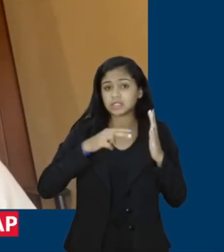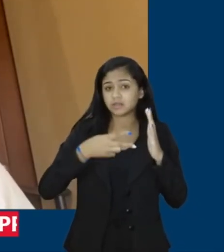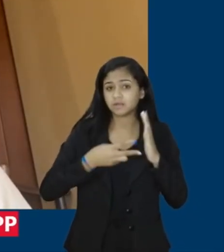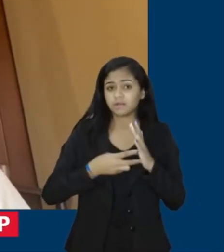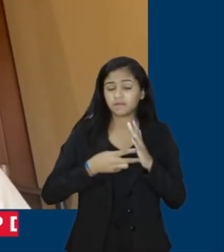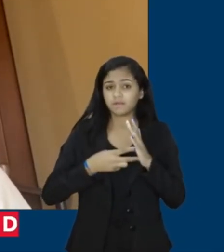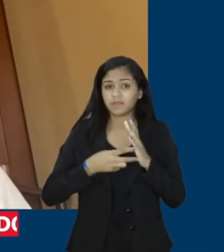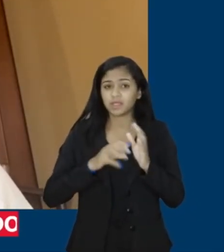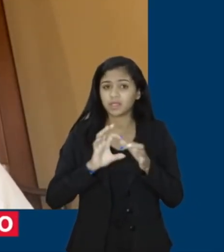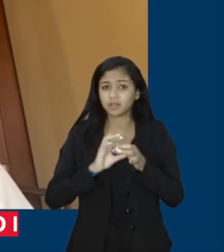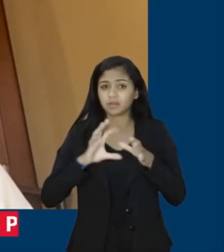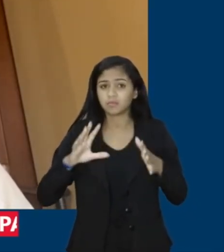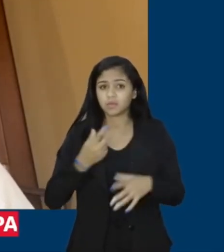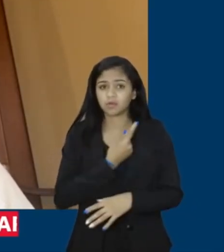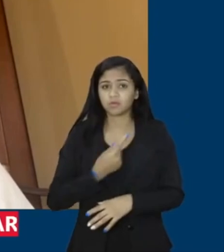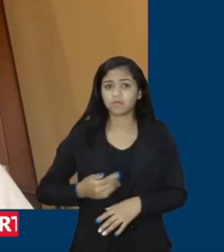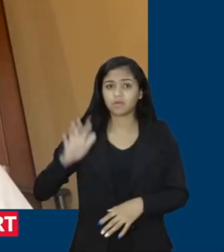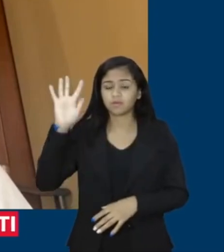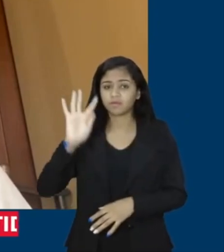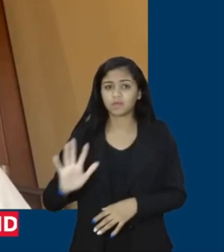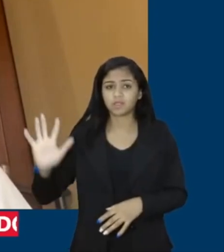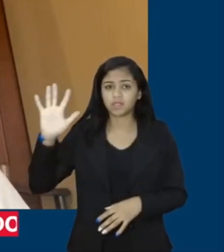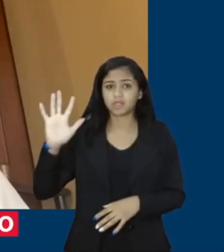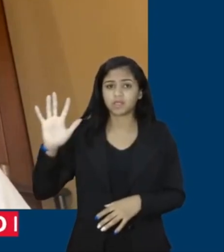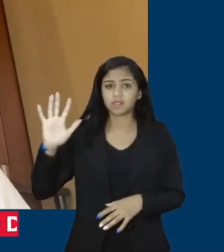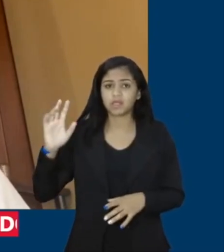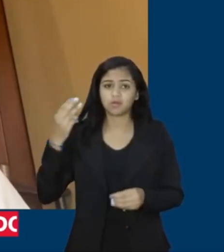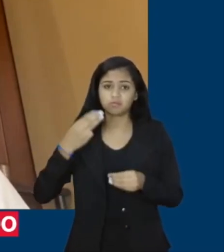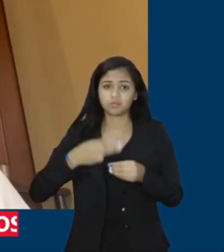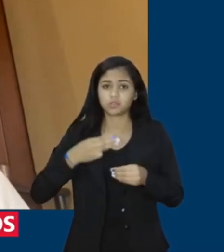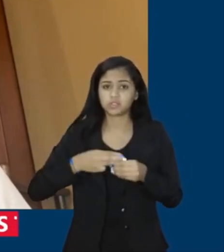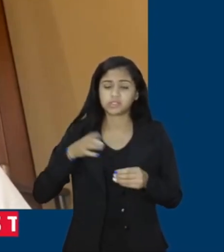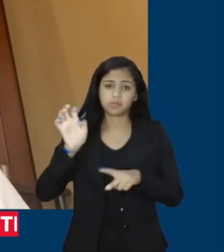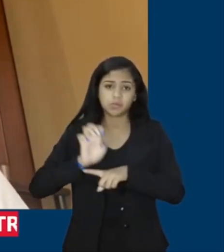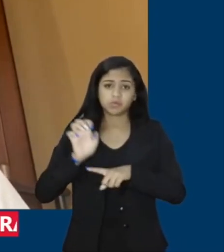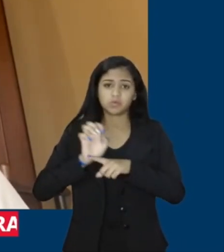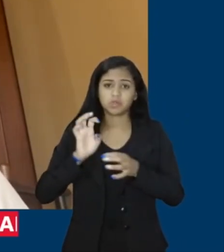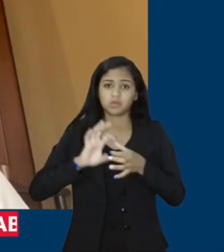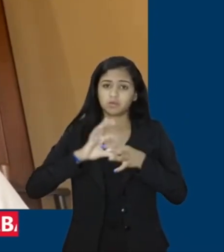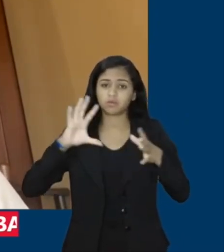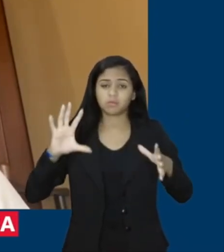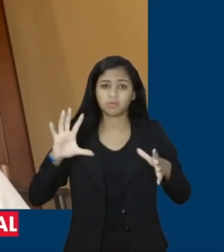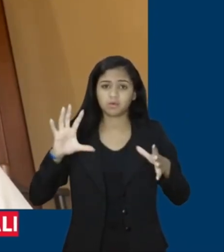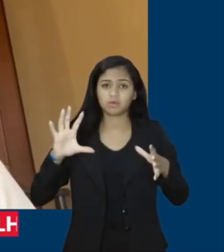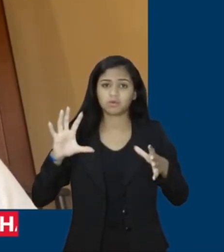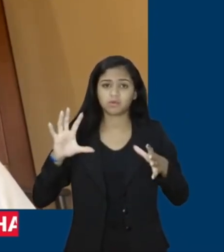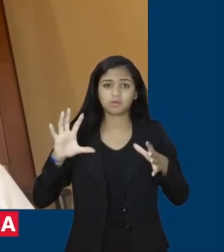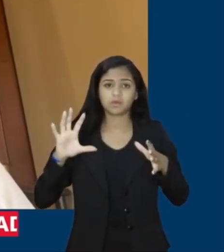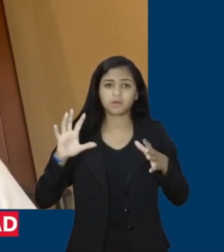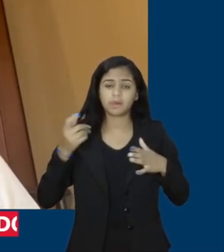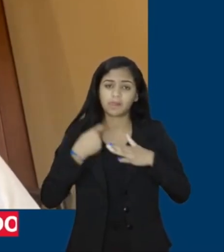governo federal, aos estados e aos municípios, um grau maior de liberdade para investir, para